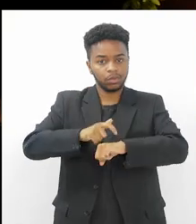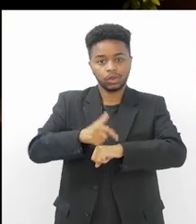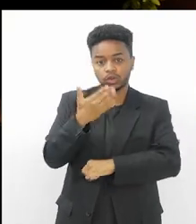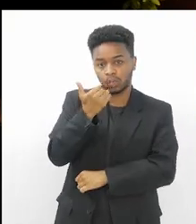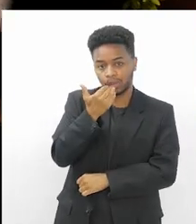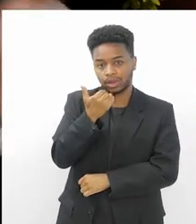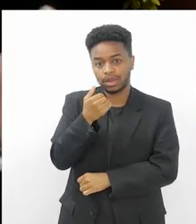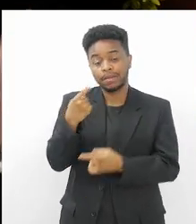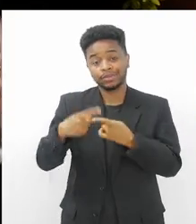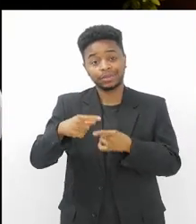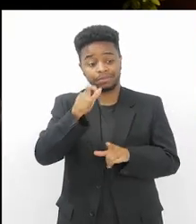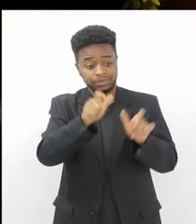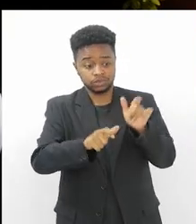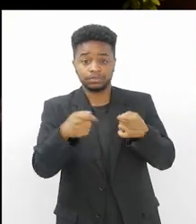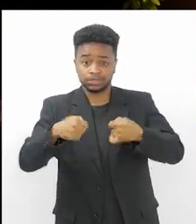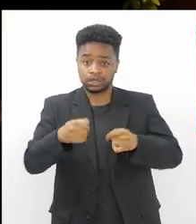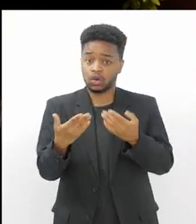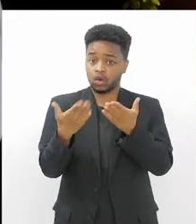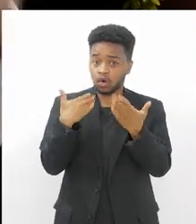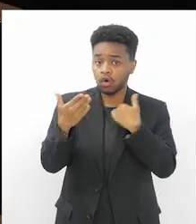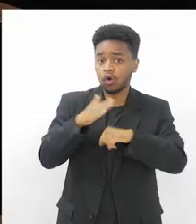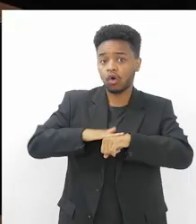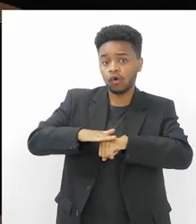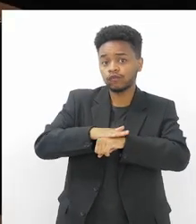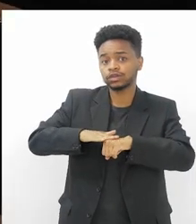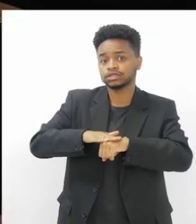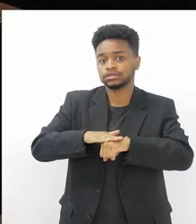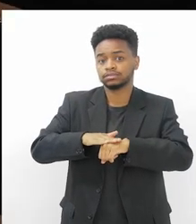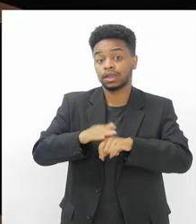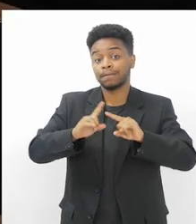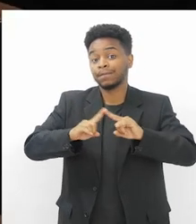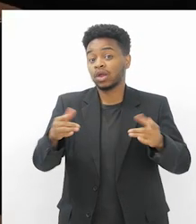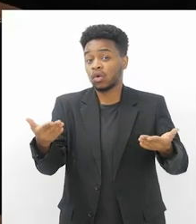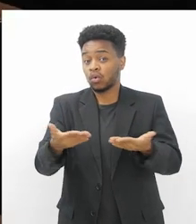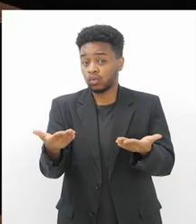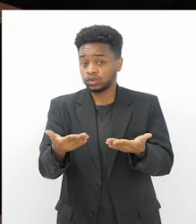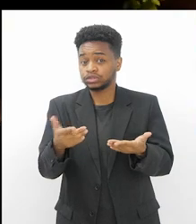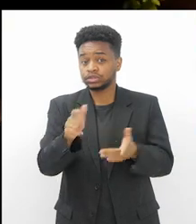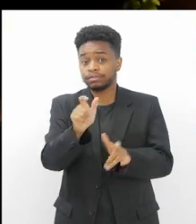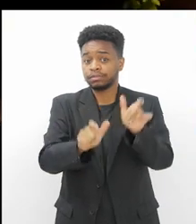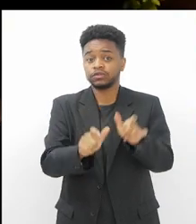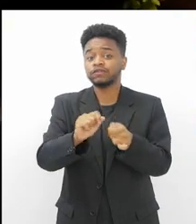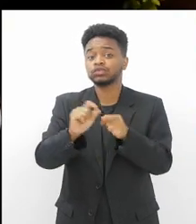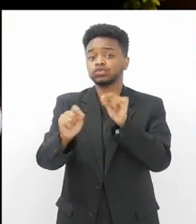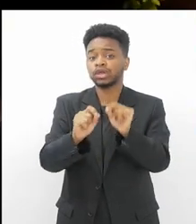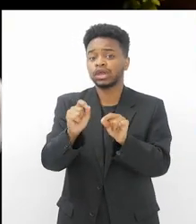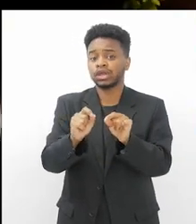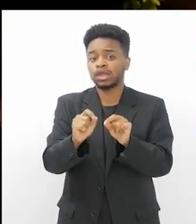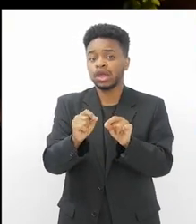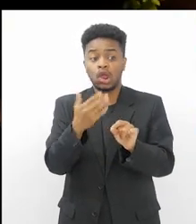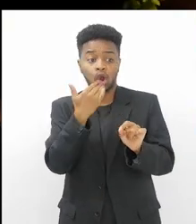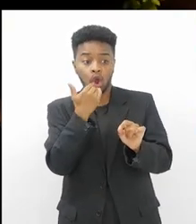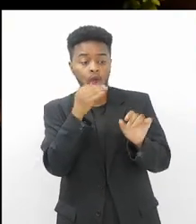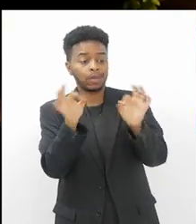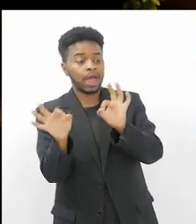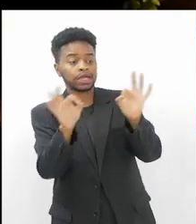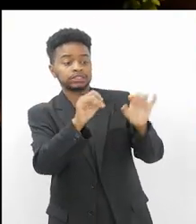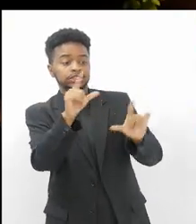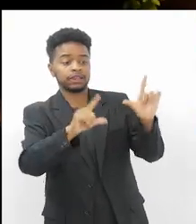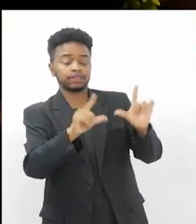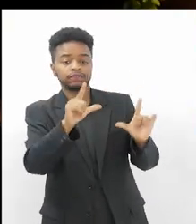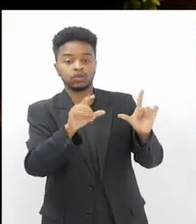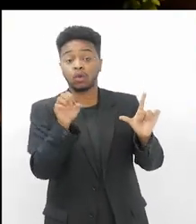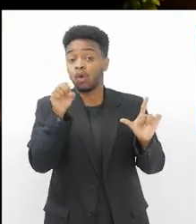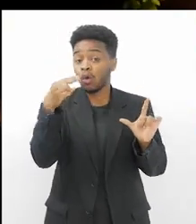televisão durante as refeições, porque as pessoas conversavam. Hoje, as pessoas comem e olham para a